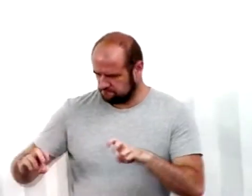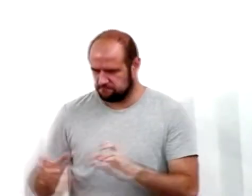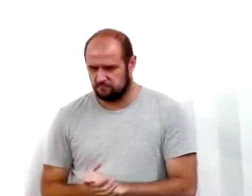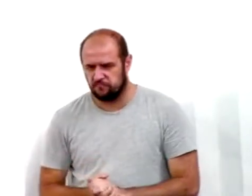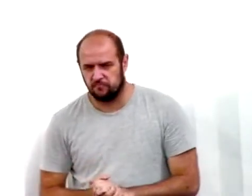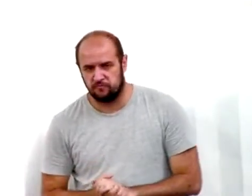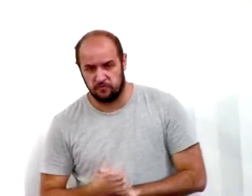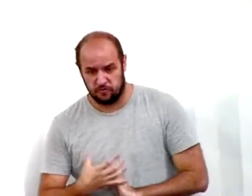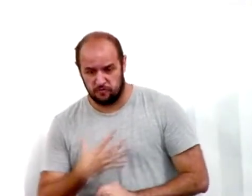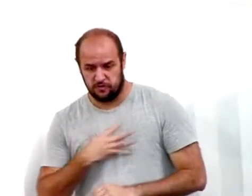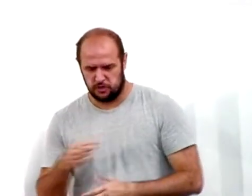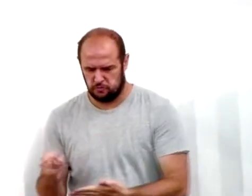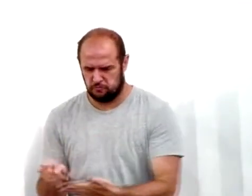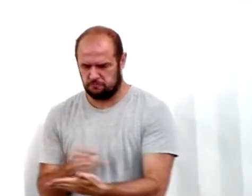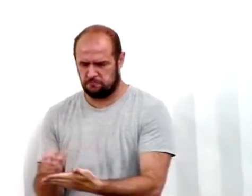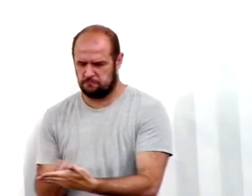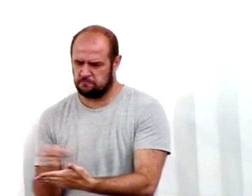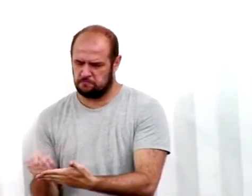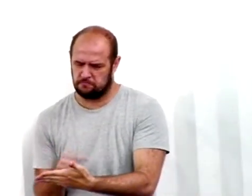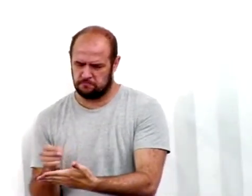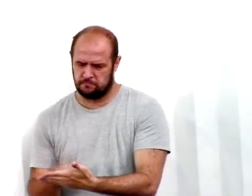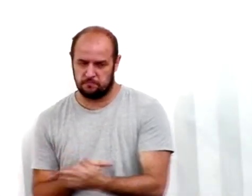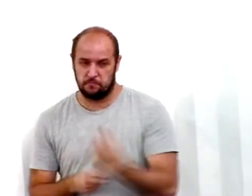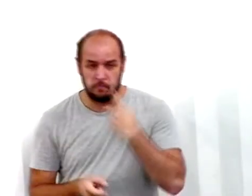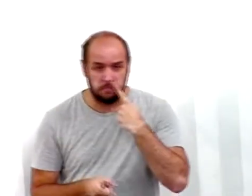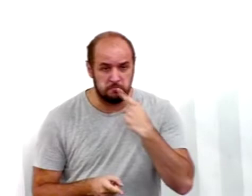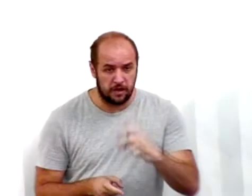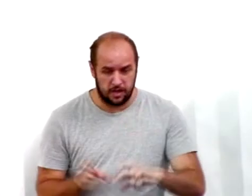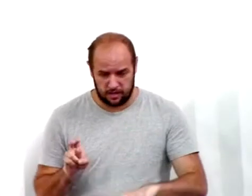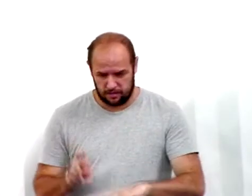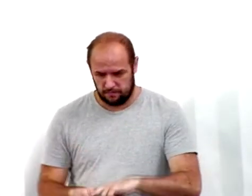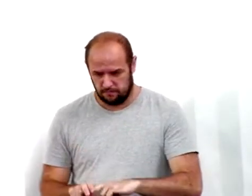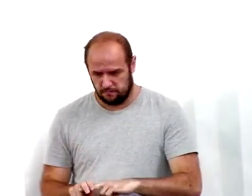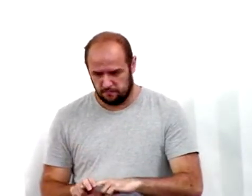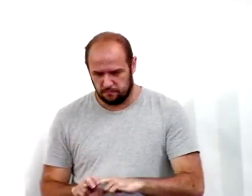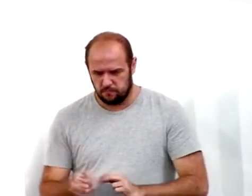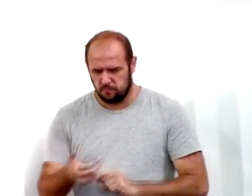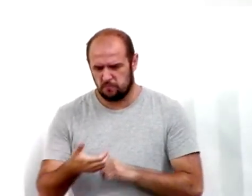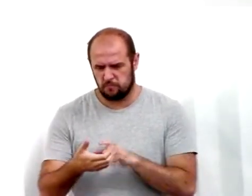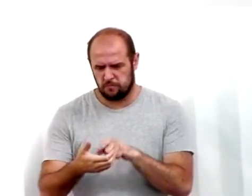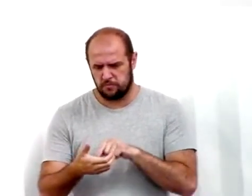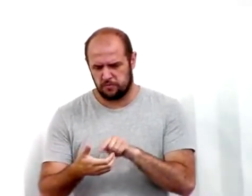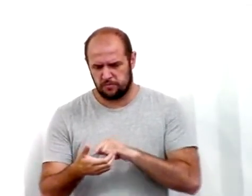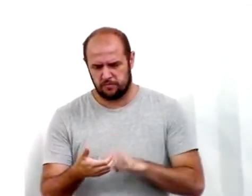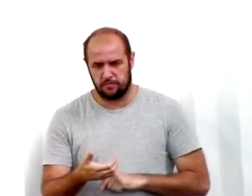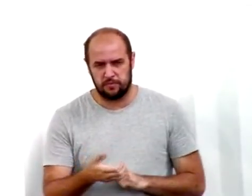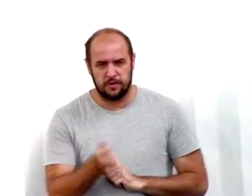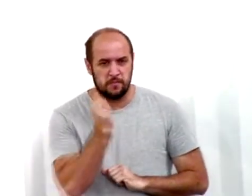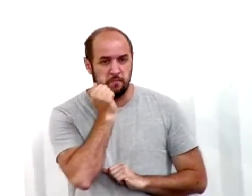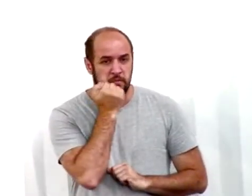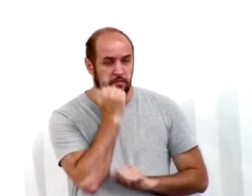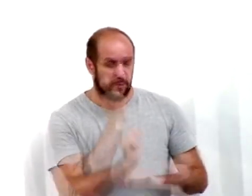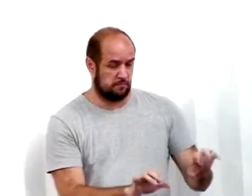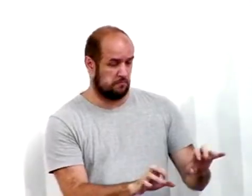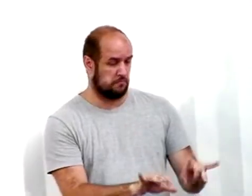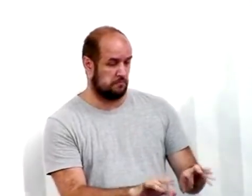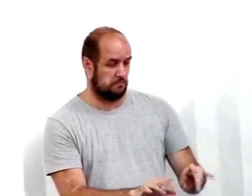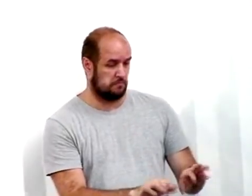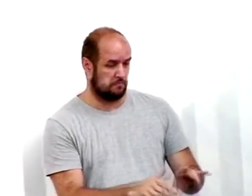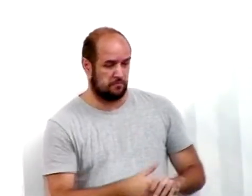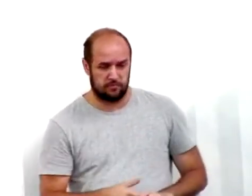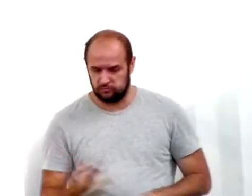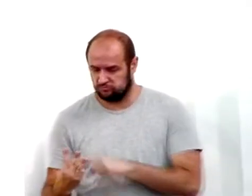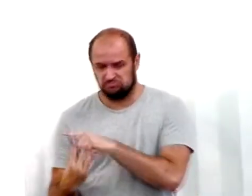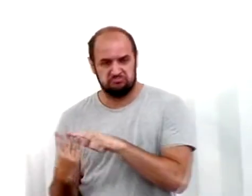o filho estava no tablet, o pai no smartphone, a mãe no computador. E eles simplesmente